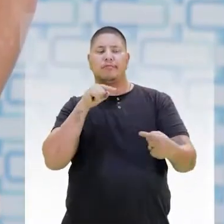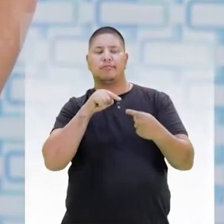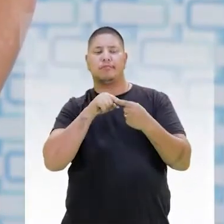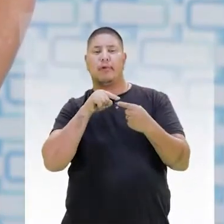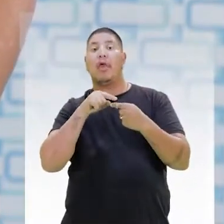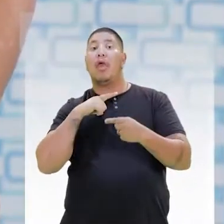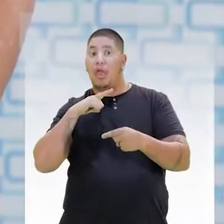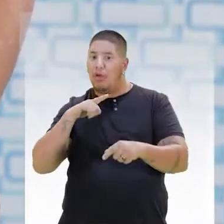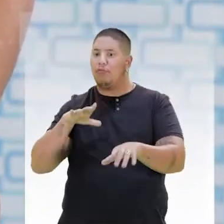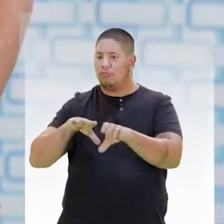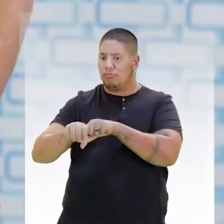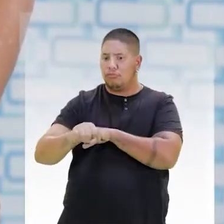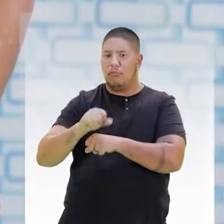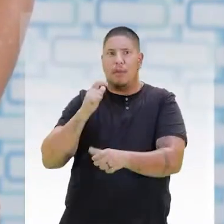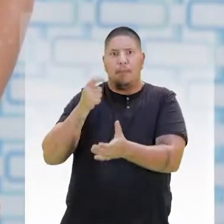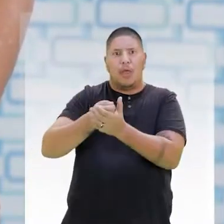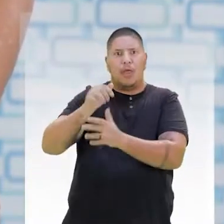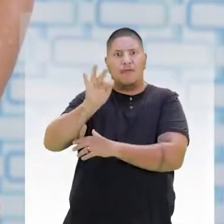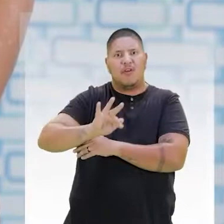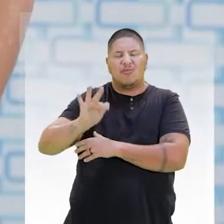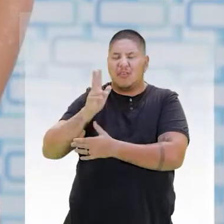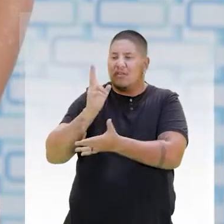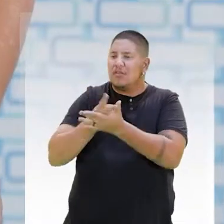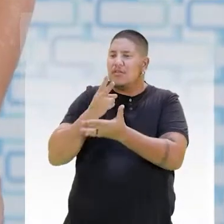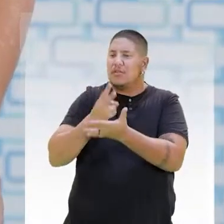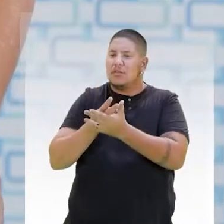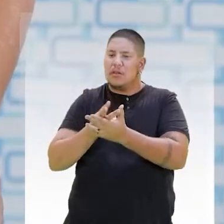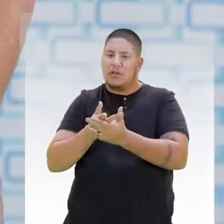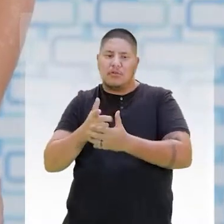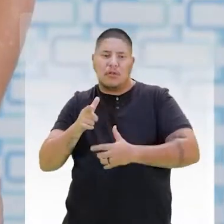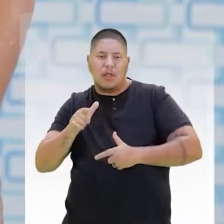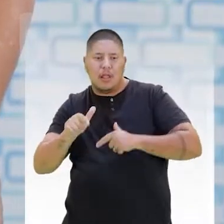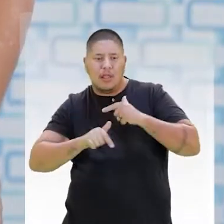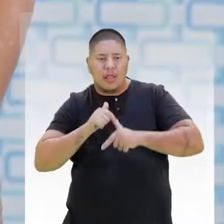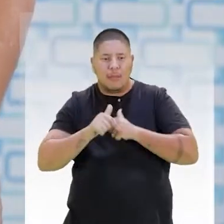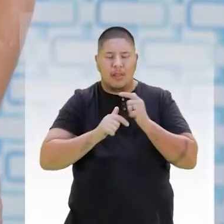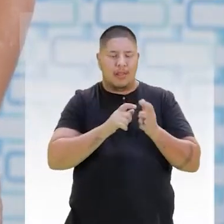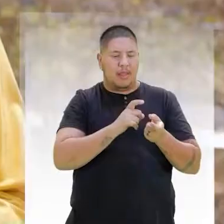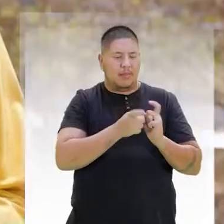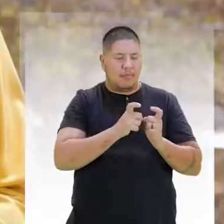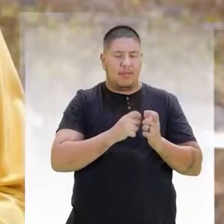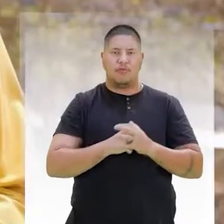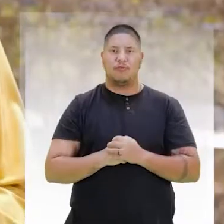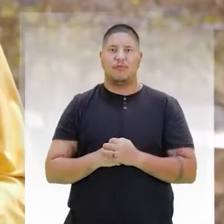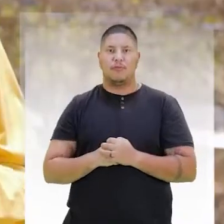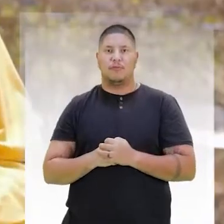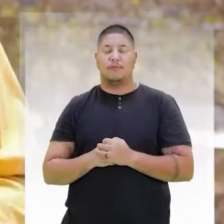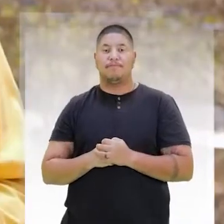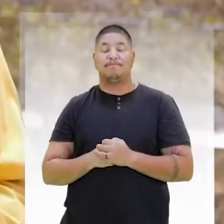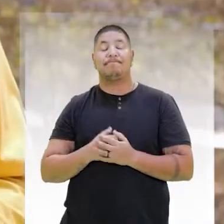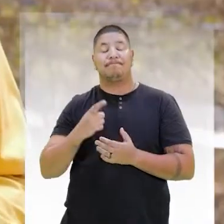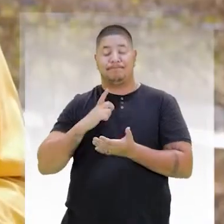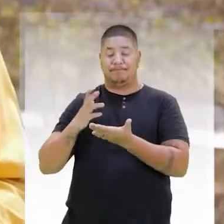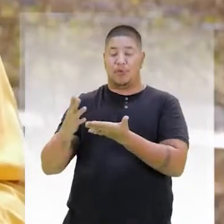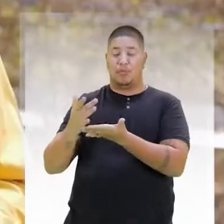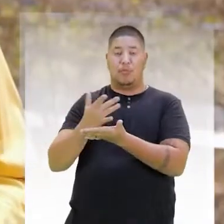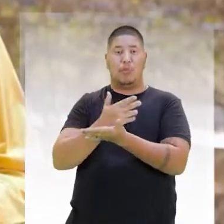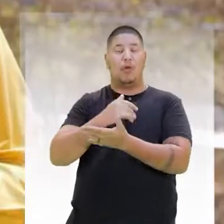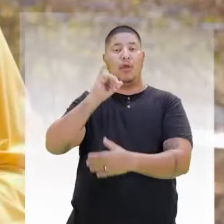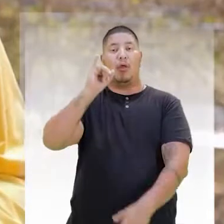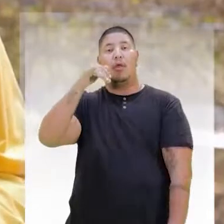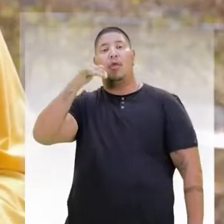a faculdade, sempre fiquei naquele trabalho administrativo. Em um levantamento da InfoJobs